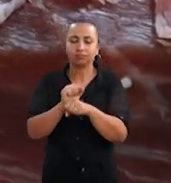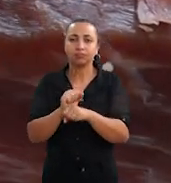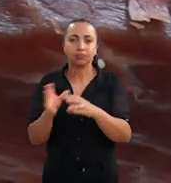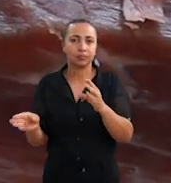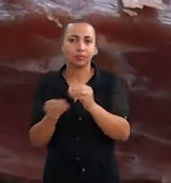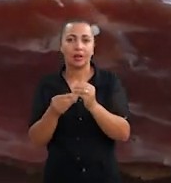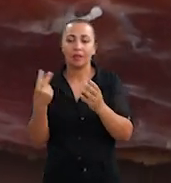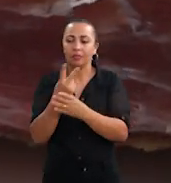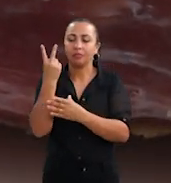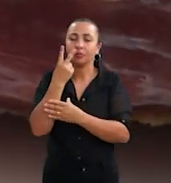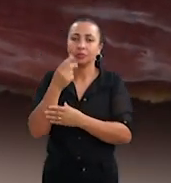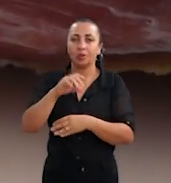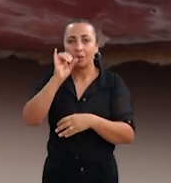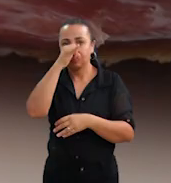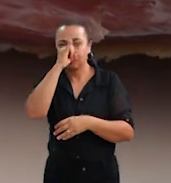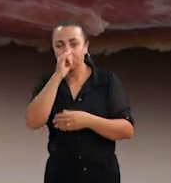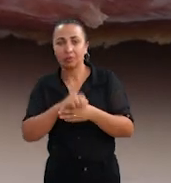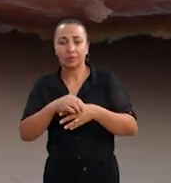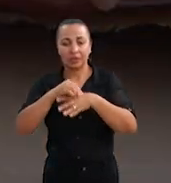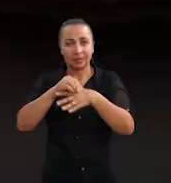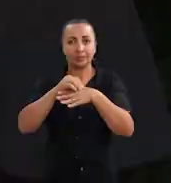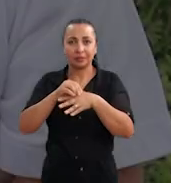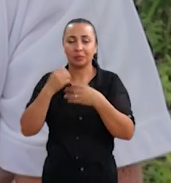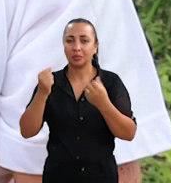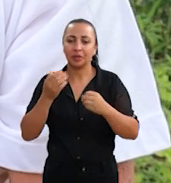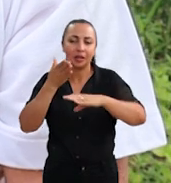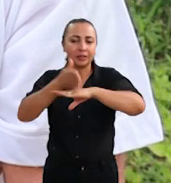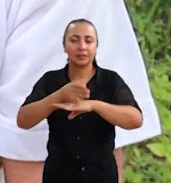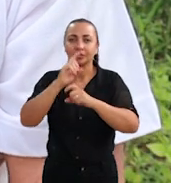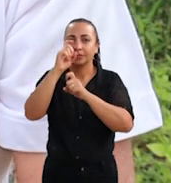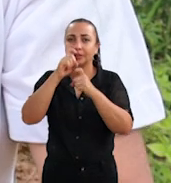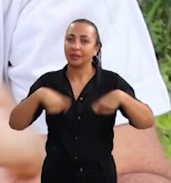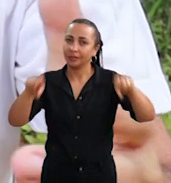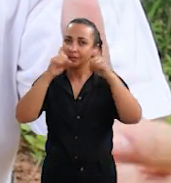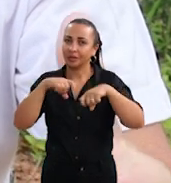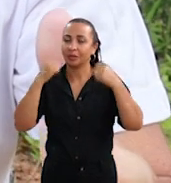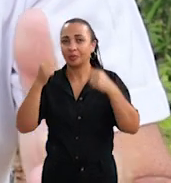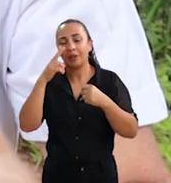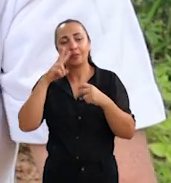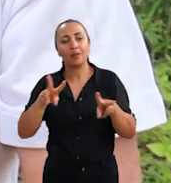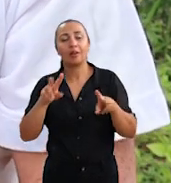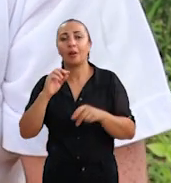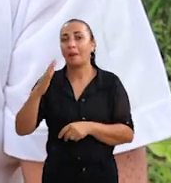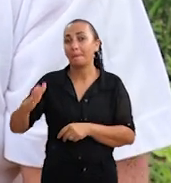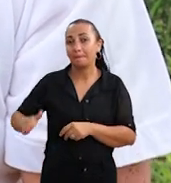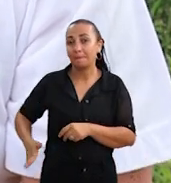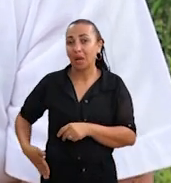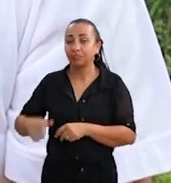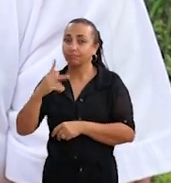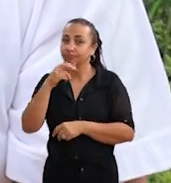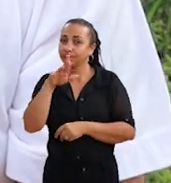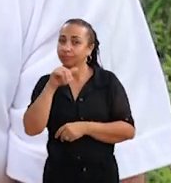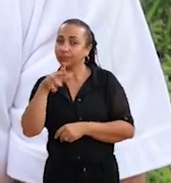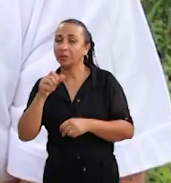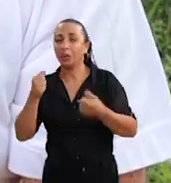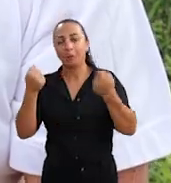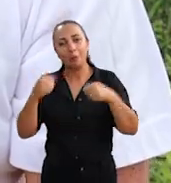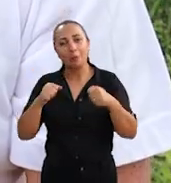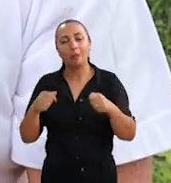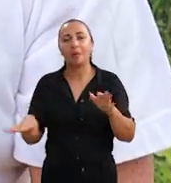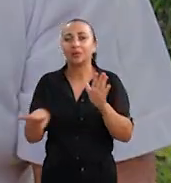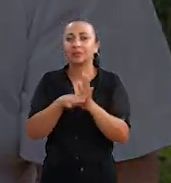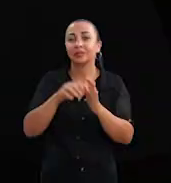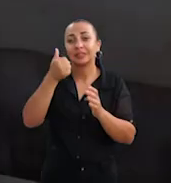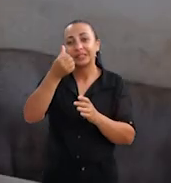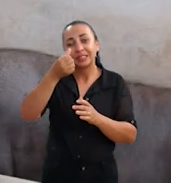O presunto cru hoje, qualquer um pode acessar a internet e vai ver que um presunto cru, um pernil, pode chegar até mais de